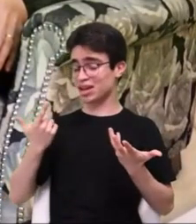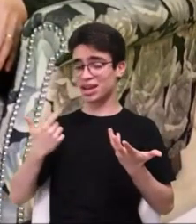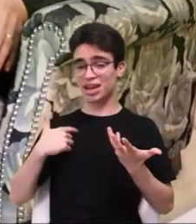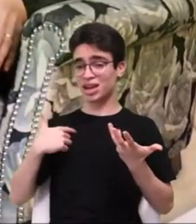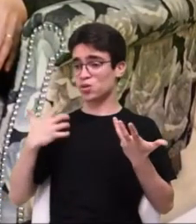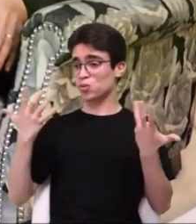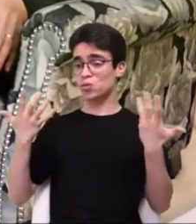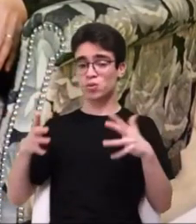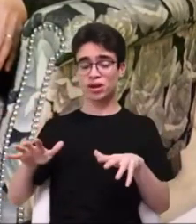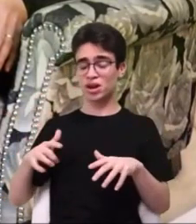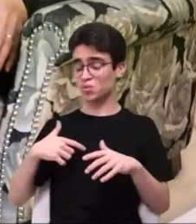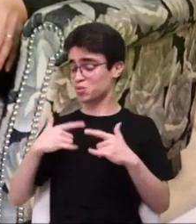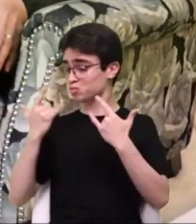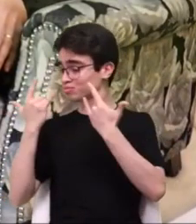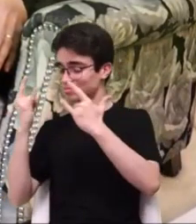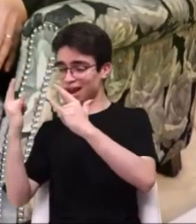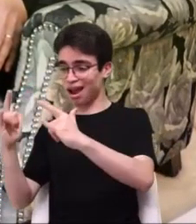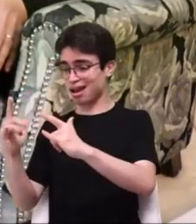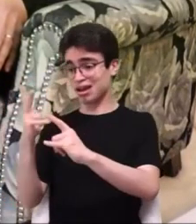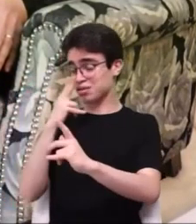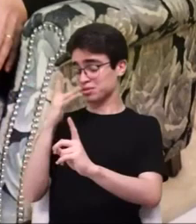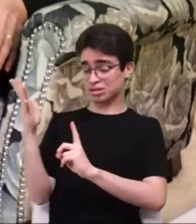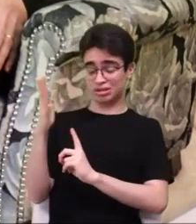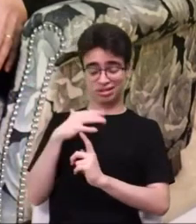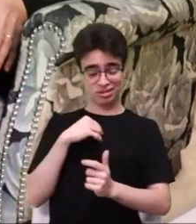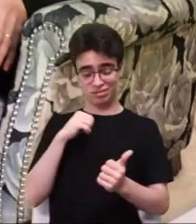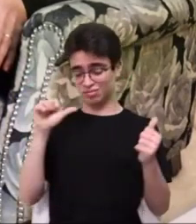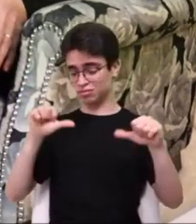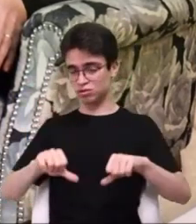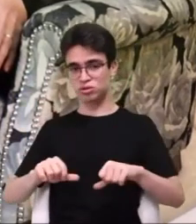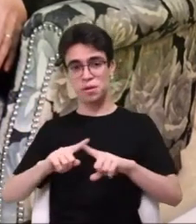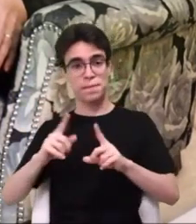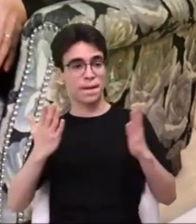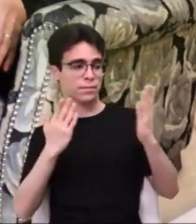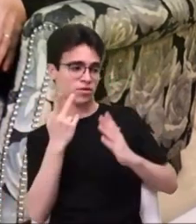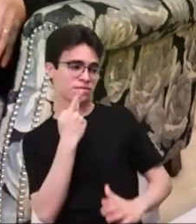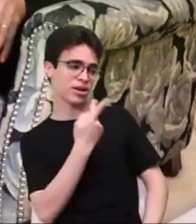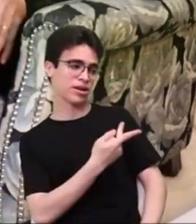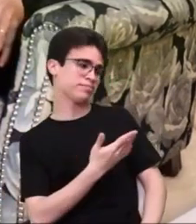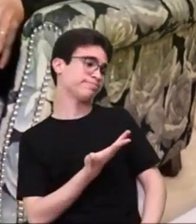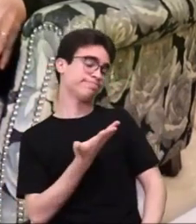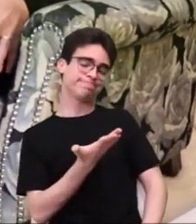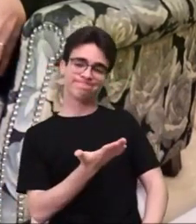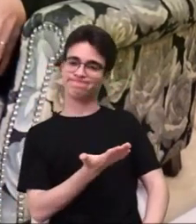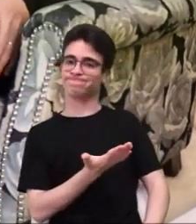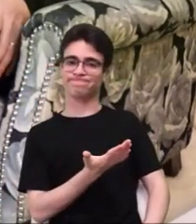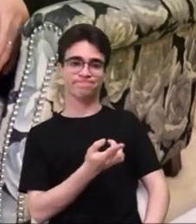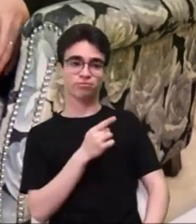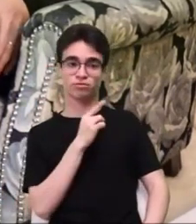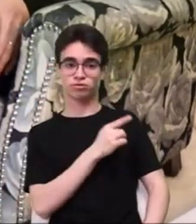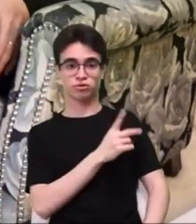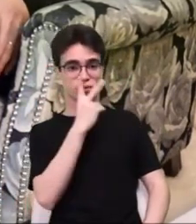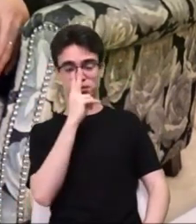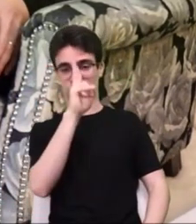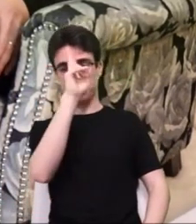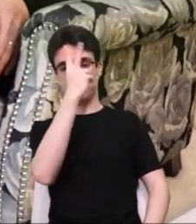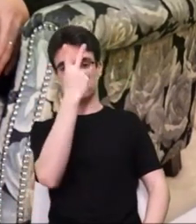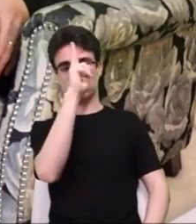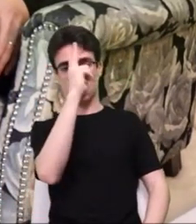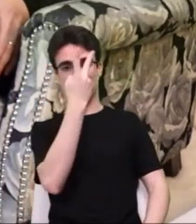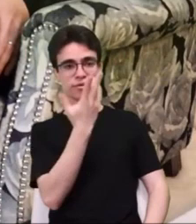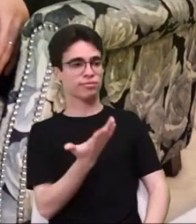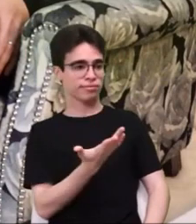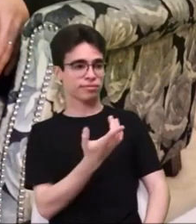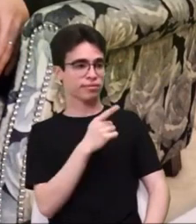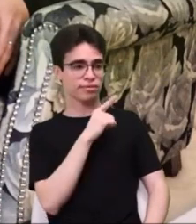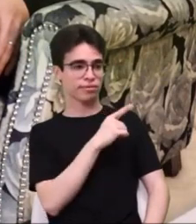essa atração, ela está me causando prejuízos. Ele vai me dizer assim, olha, você é um egodistônico, você